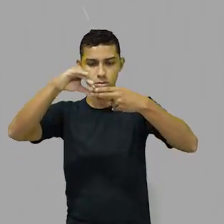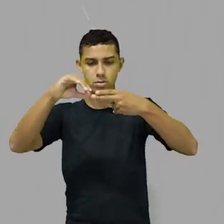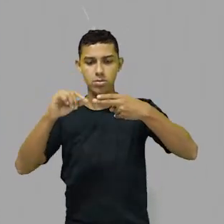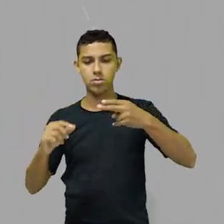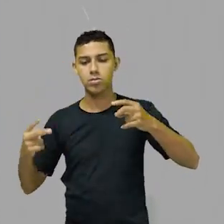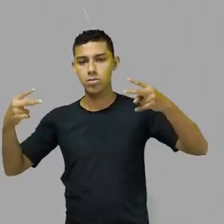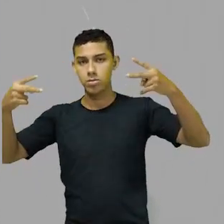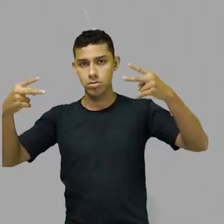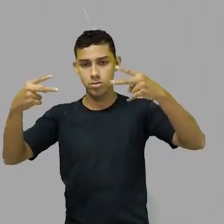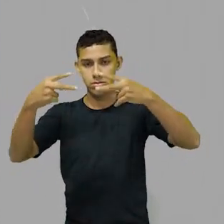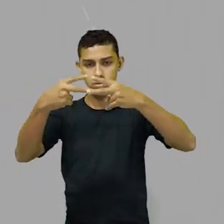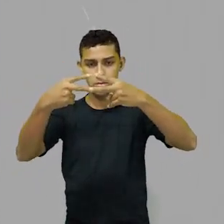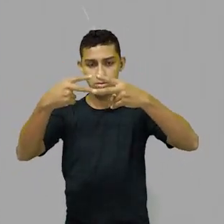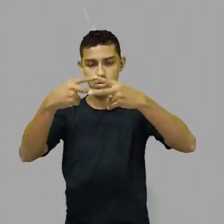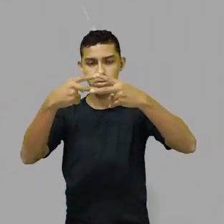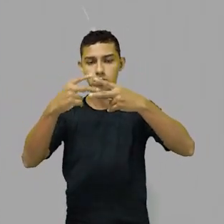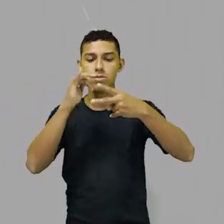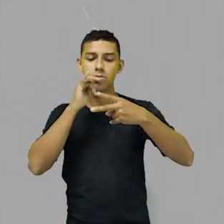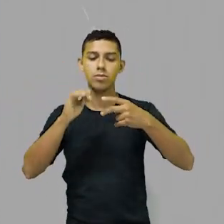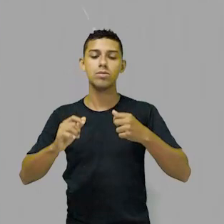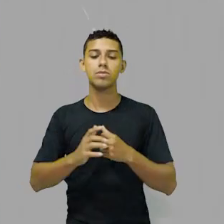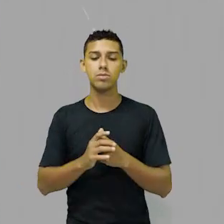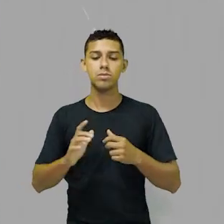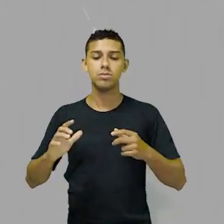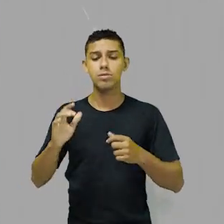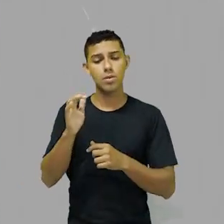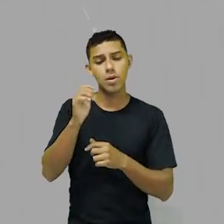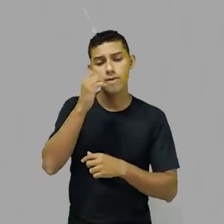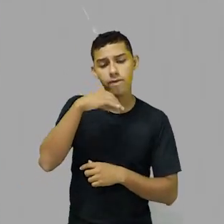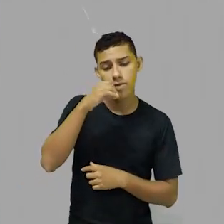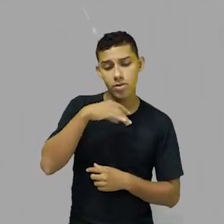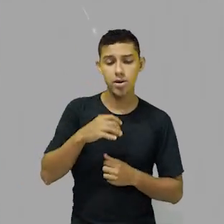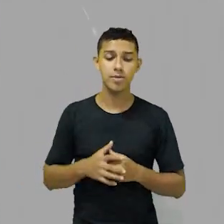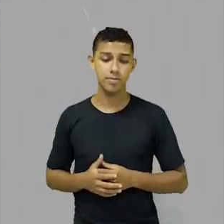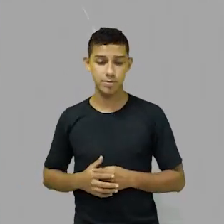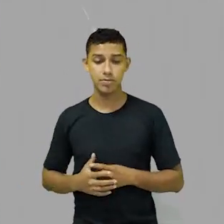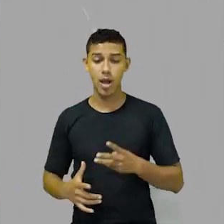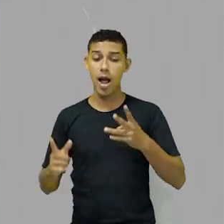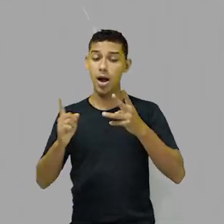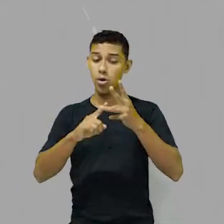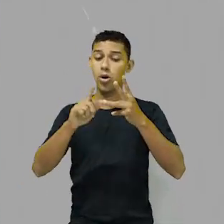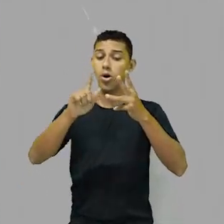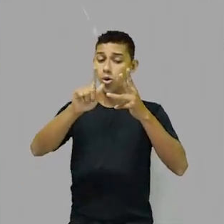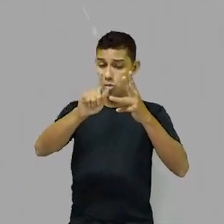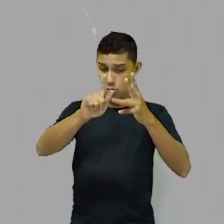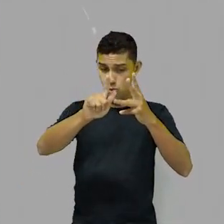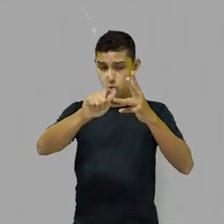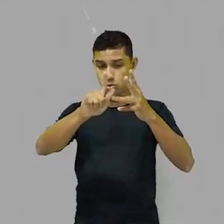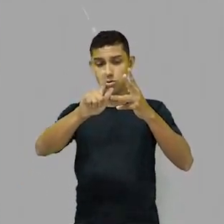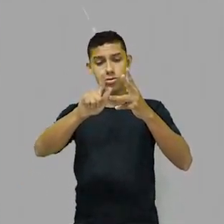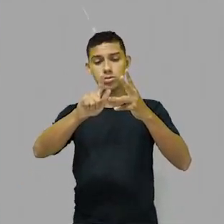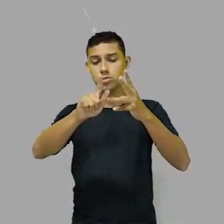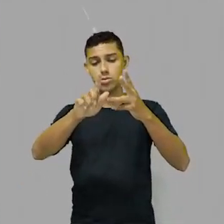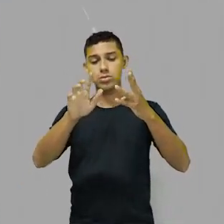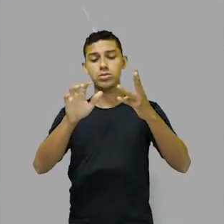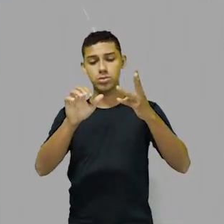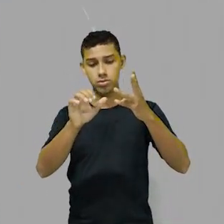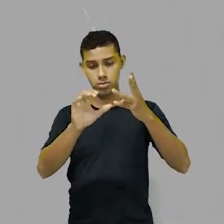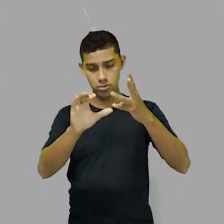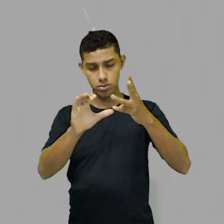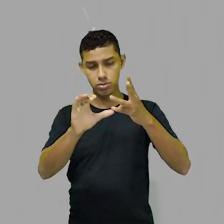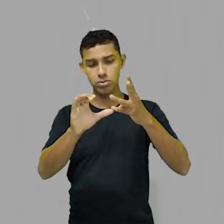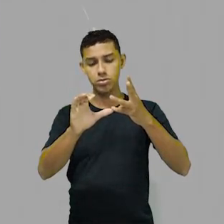de hidrogênio. Essas pontes de hidrogênio são ligações fracas, ok? Então, guanina ela não se liga com adenina, ela se